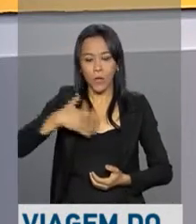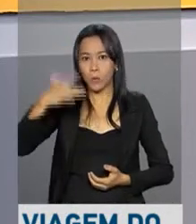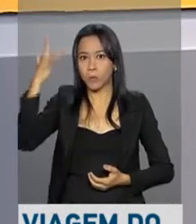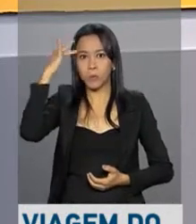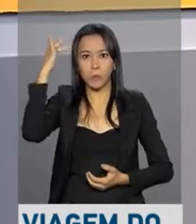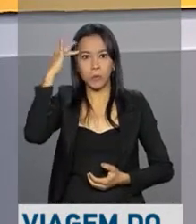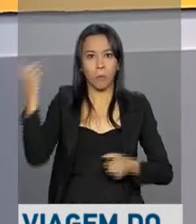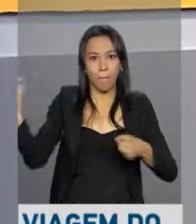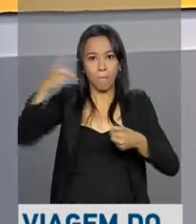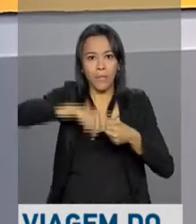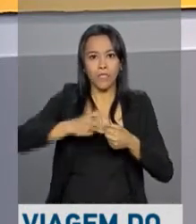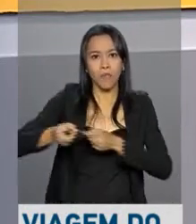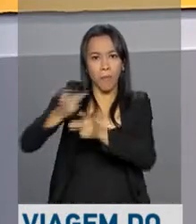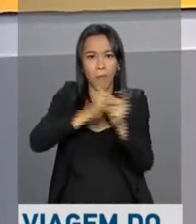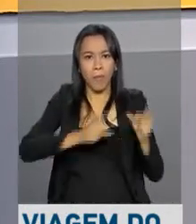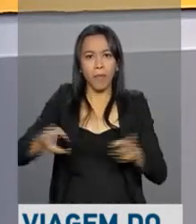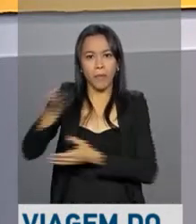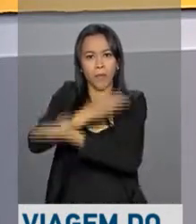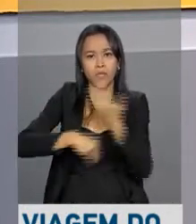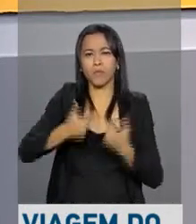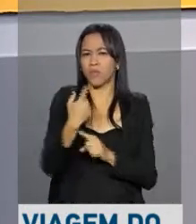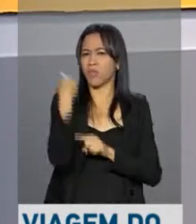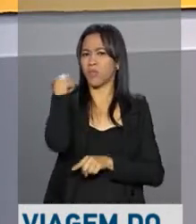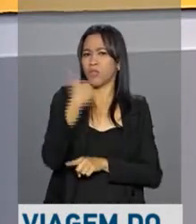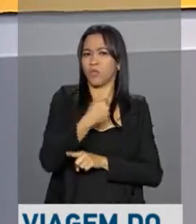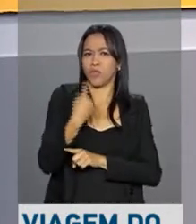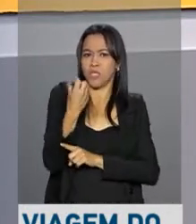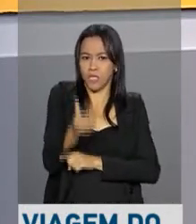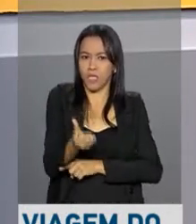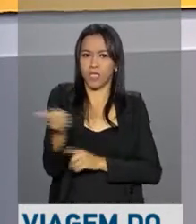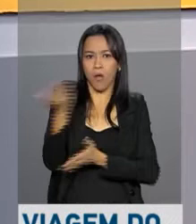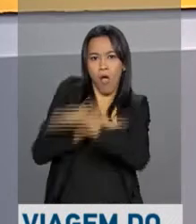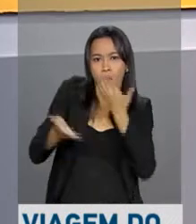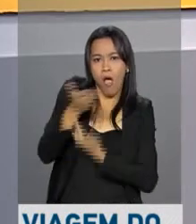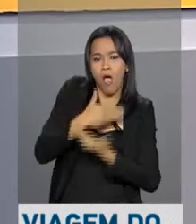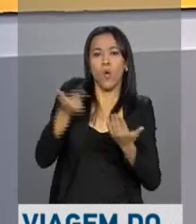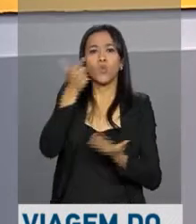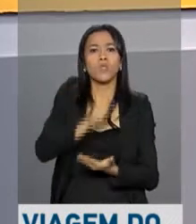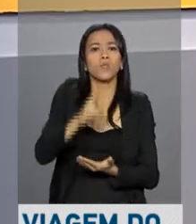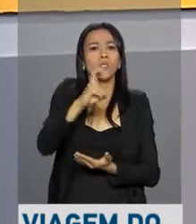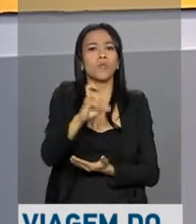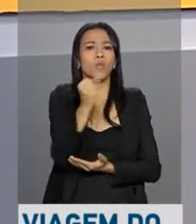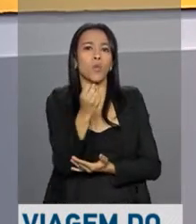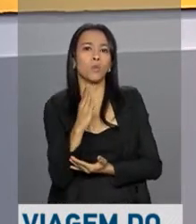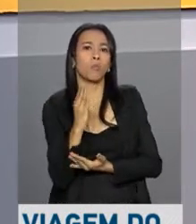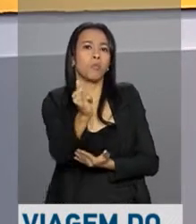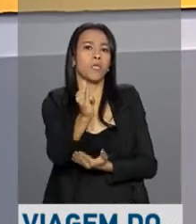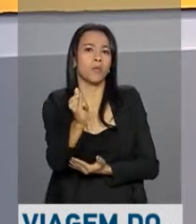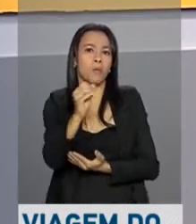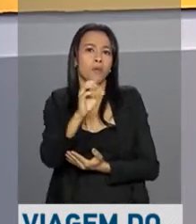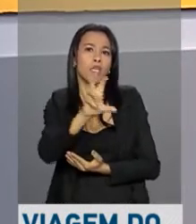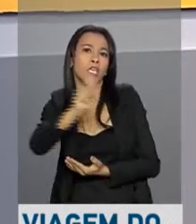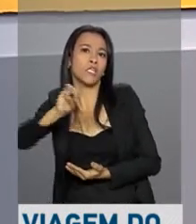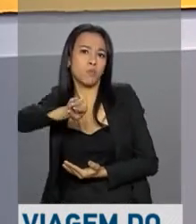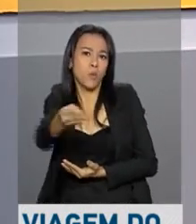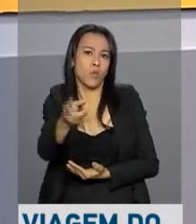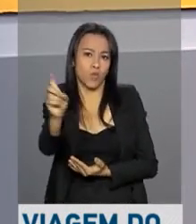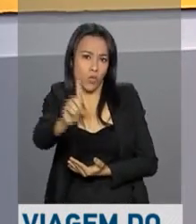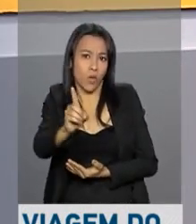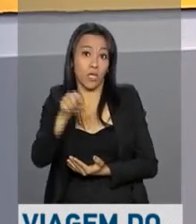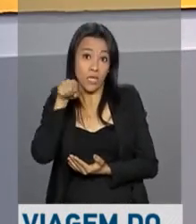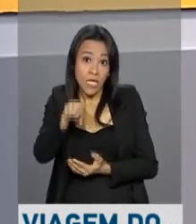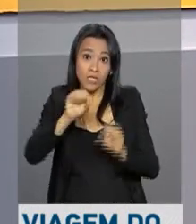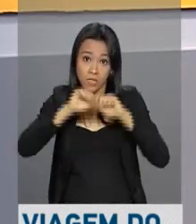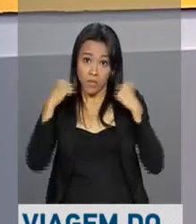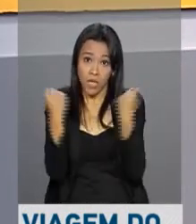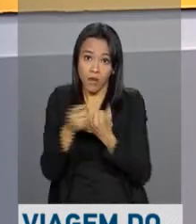comercial do Brasil. Em 2016, o intercâmbio alcançou 58,5 bilhões de dólares. No seminário, representantes